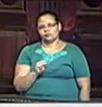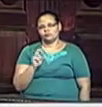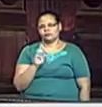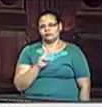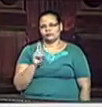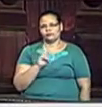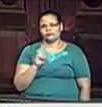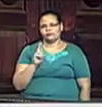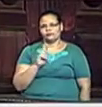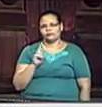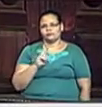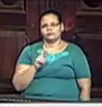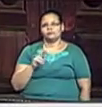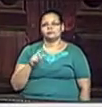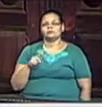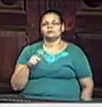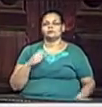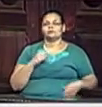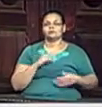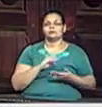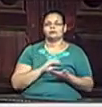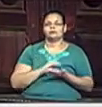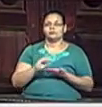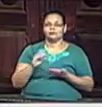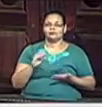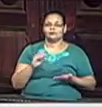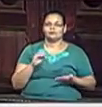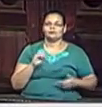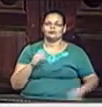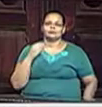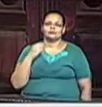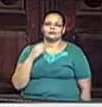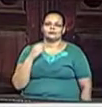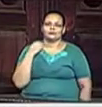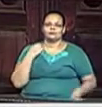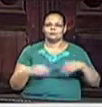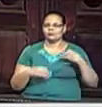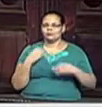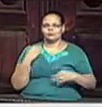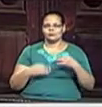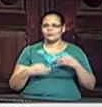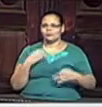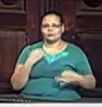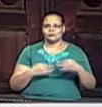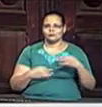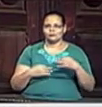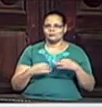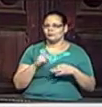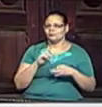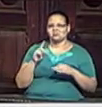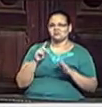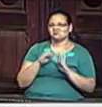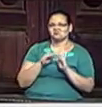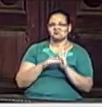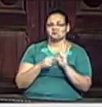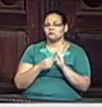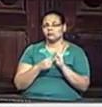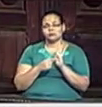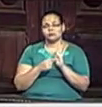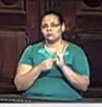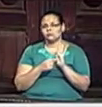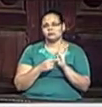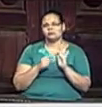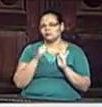reais de depósito judiciário, que não compõe a receita corrente